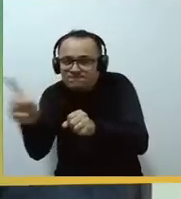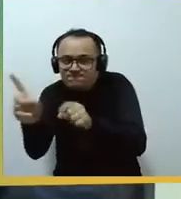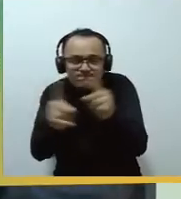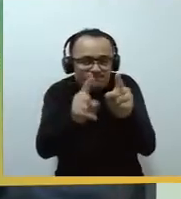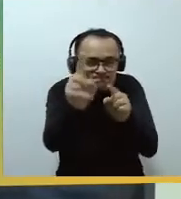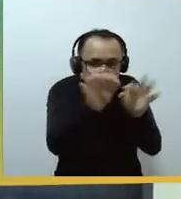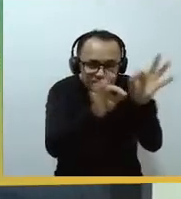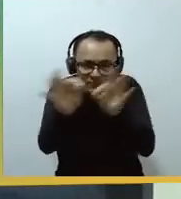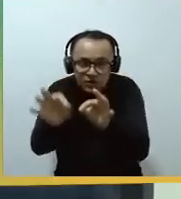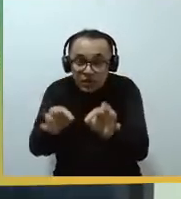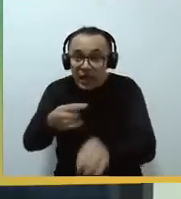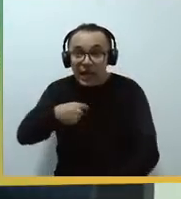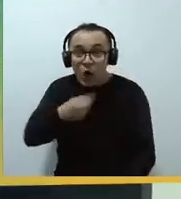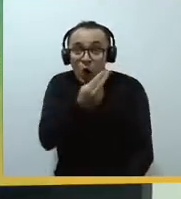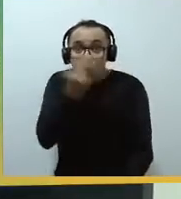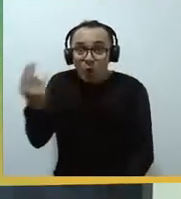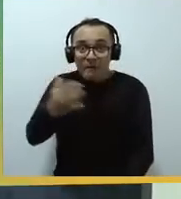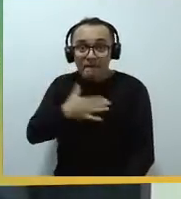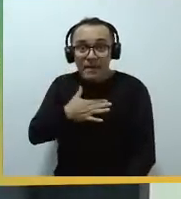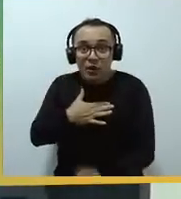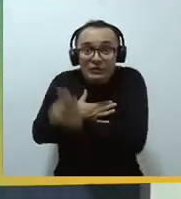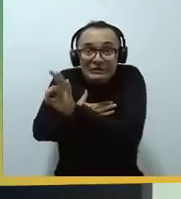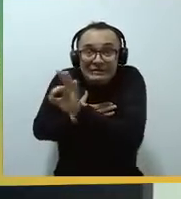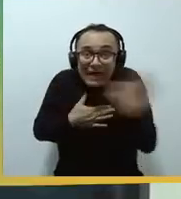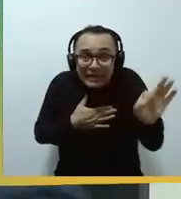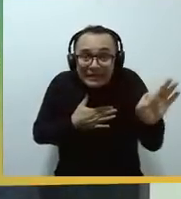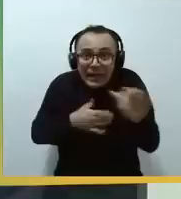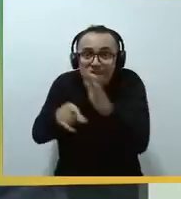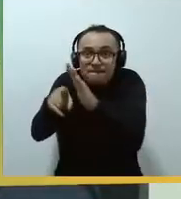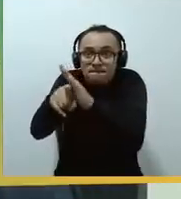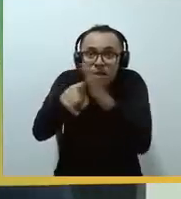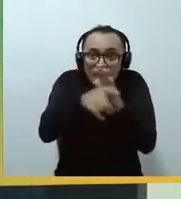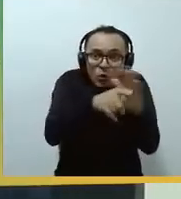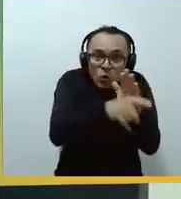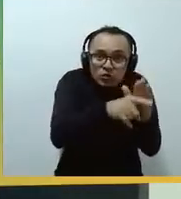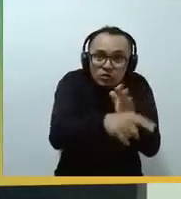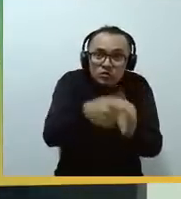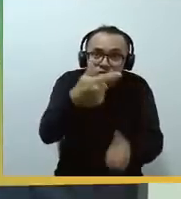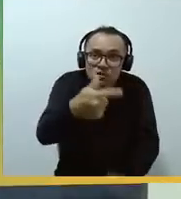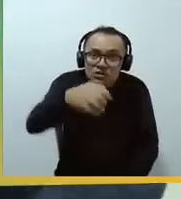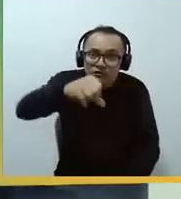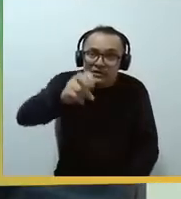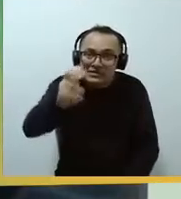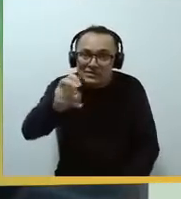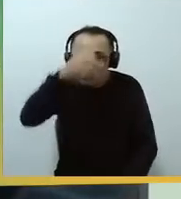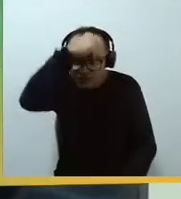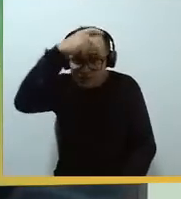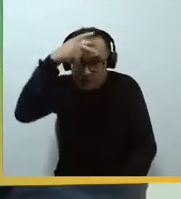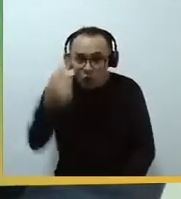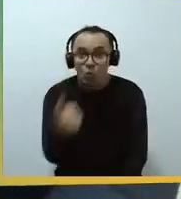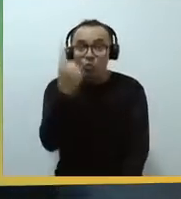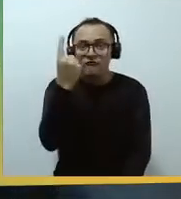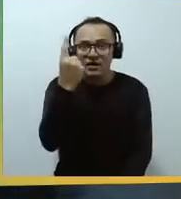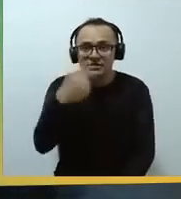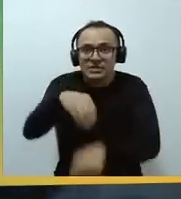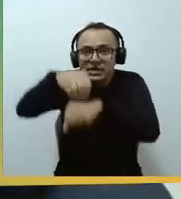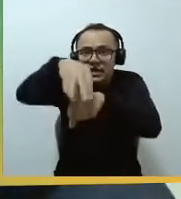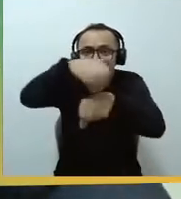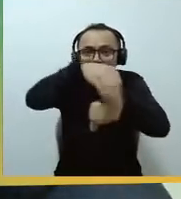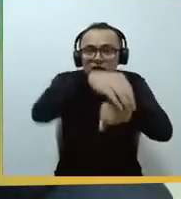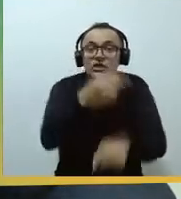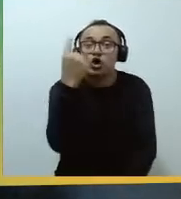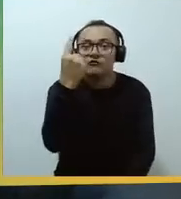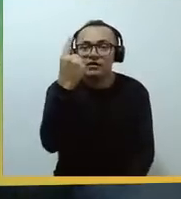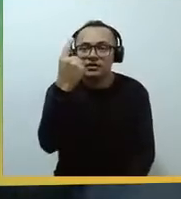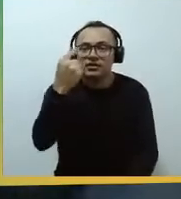foi citado. Pergunte a qualquer dos 295 prefeitos durante 50 anos se eu uma vez só, indiquei alguém. Isso deve ser